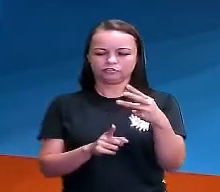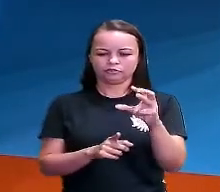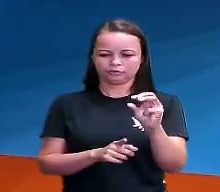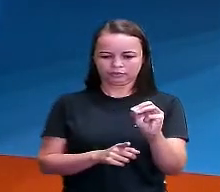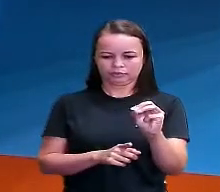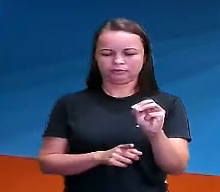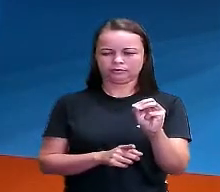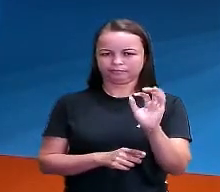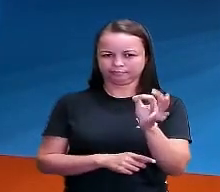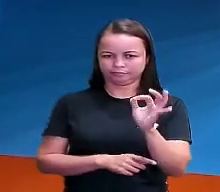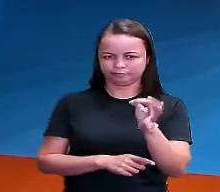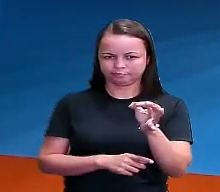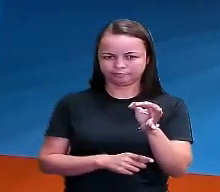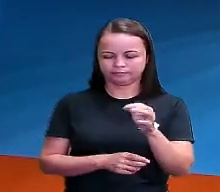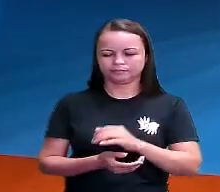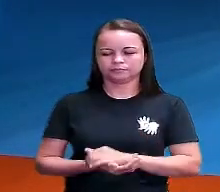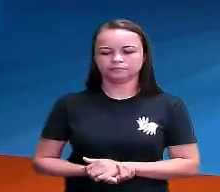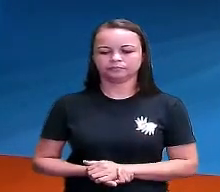tá certo?